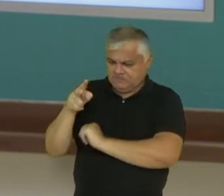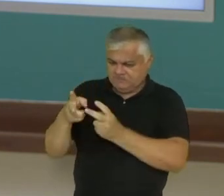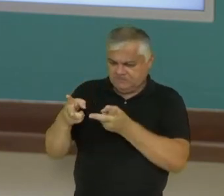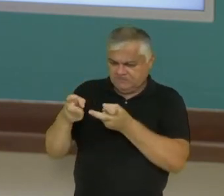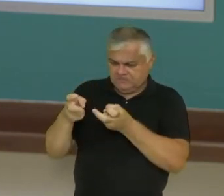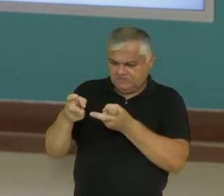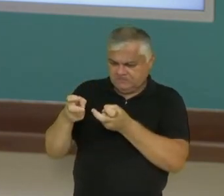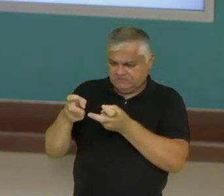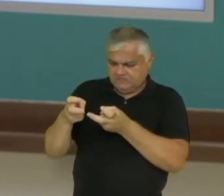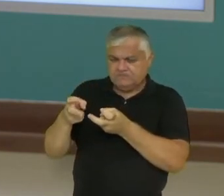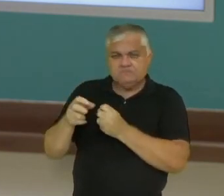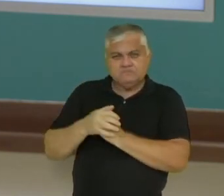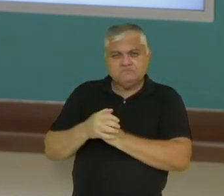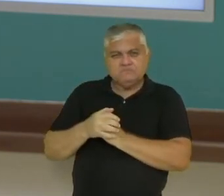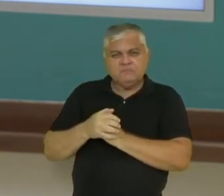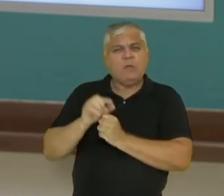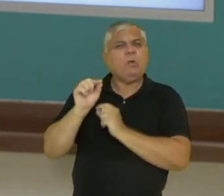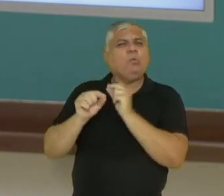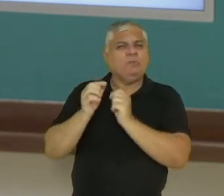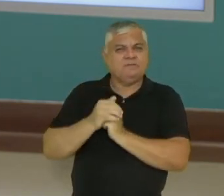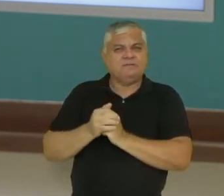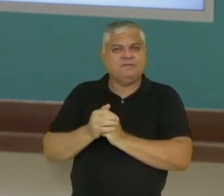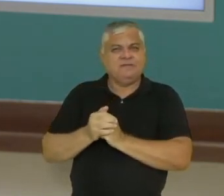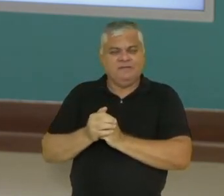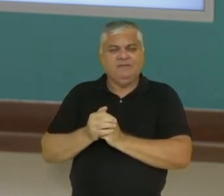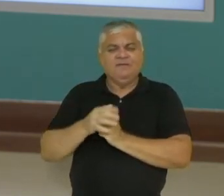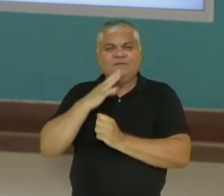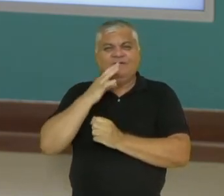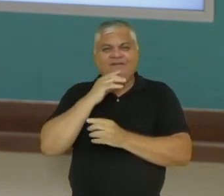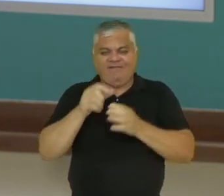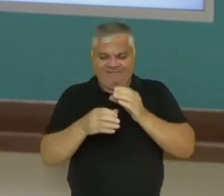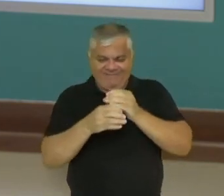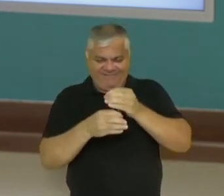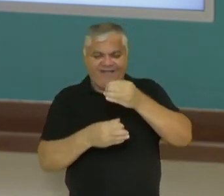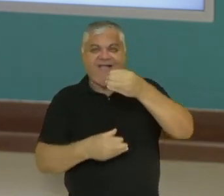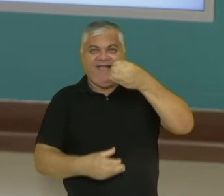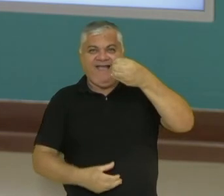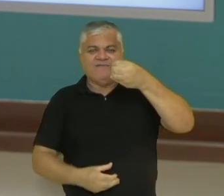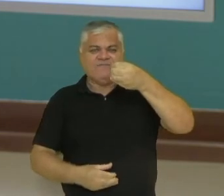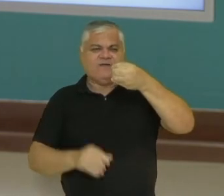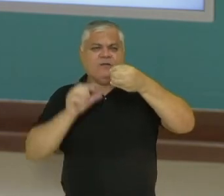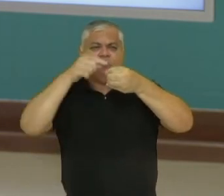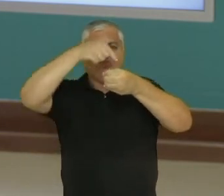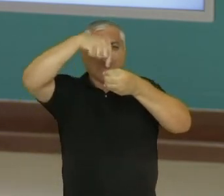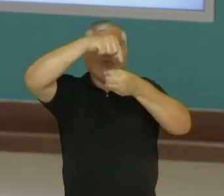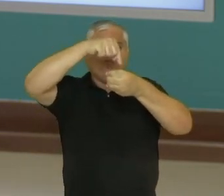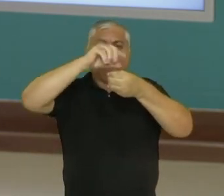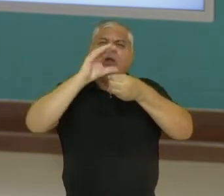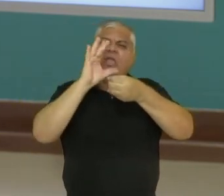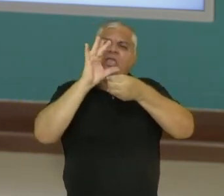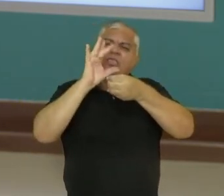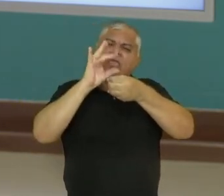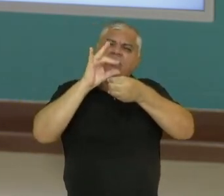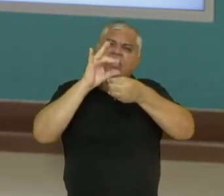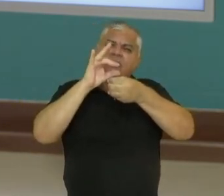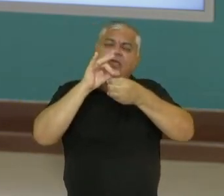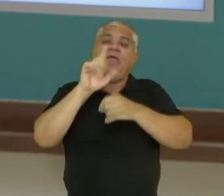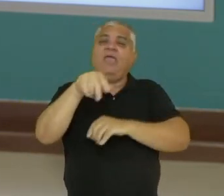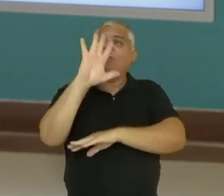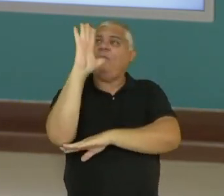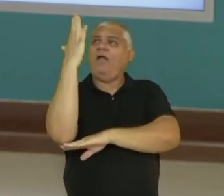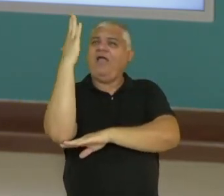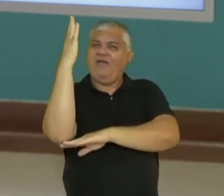numa cortiça. A cortiça é um material que é extraído de uma árvore que se